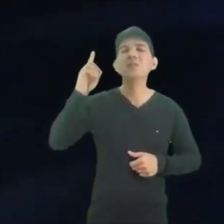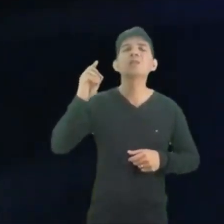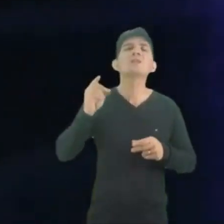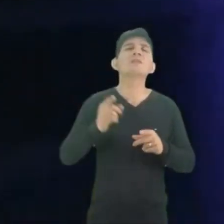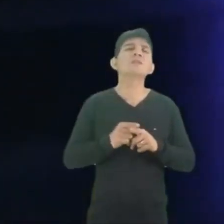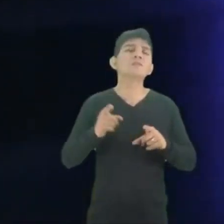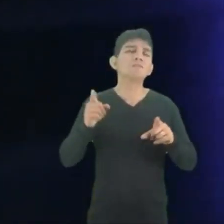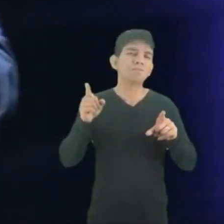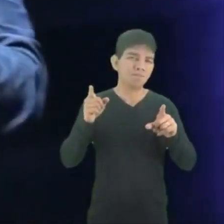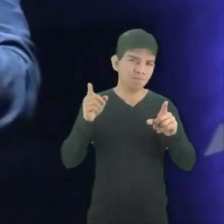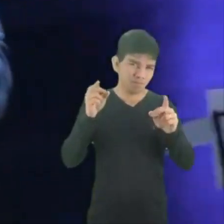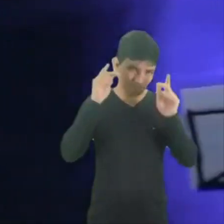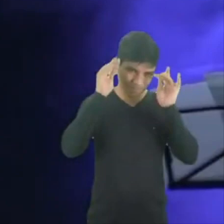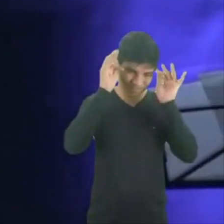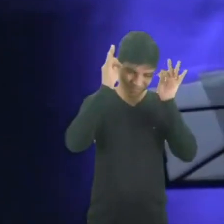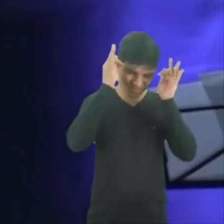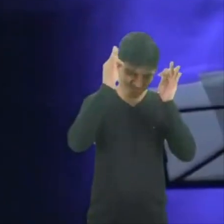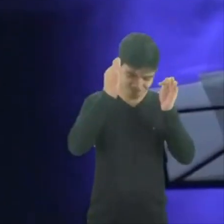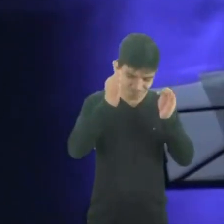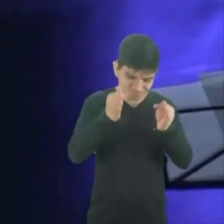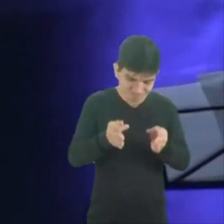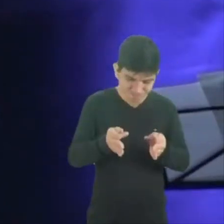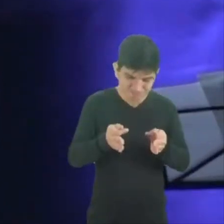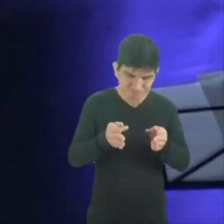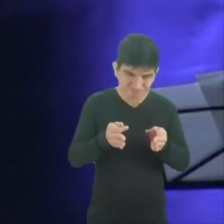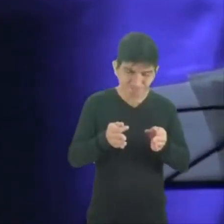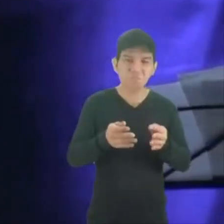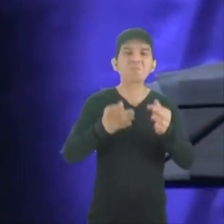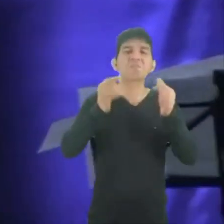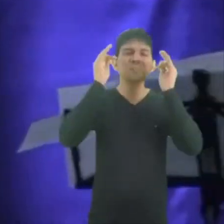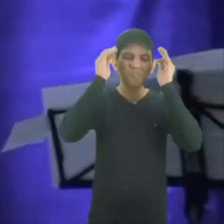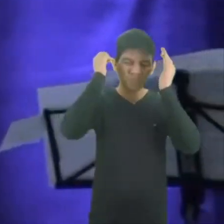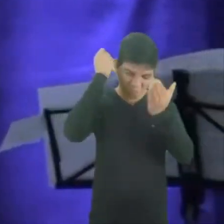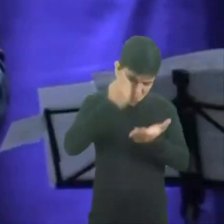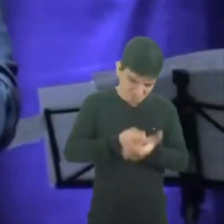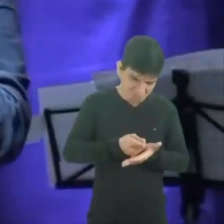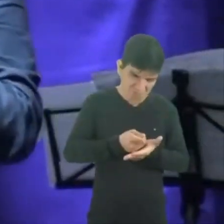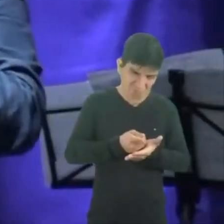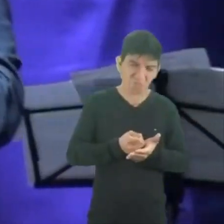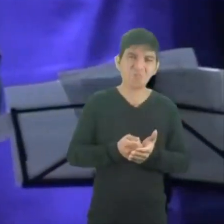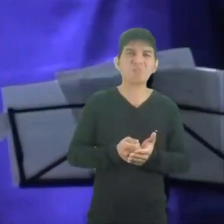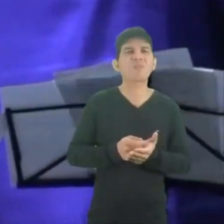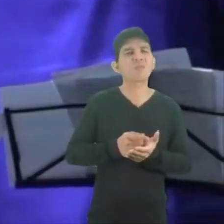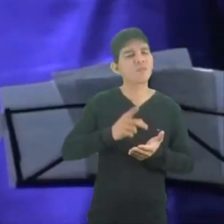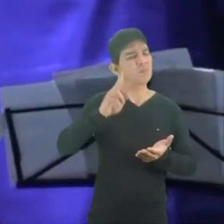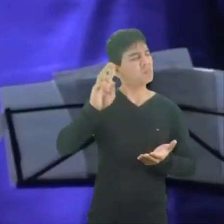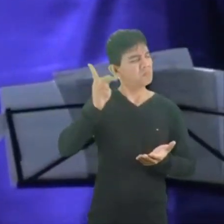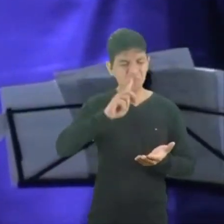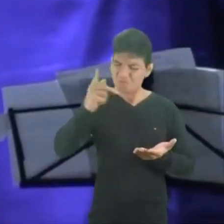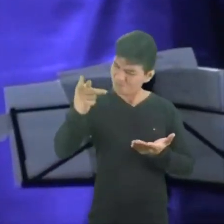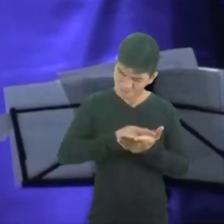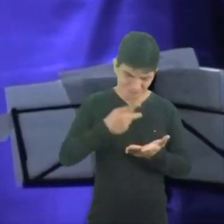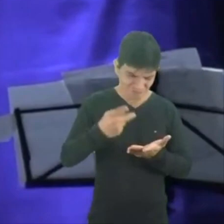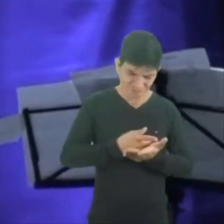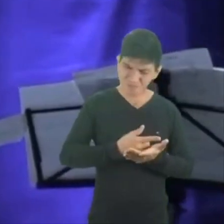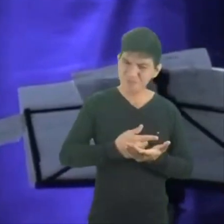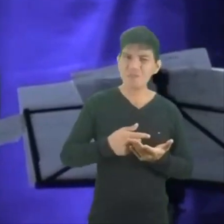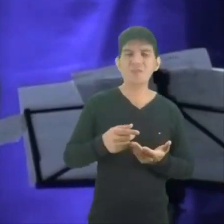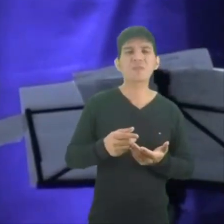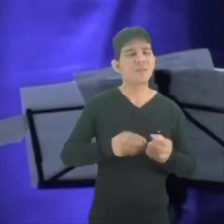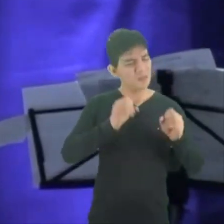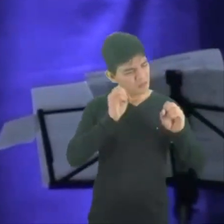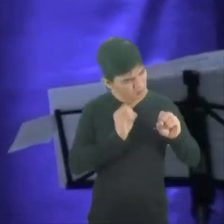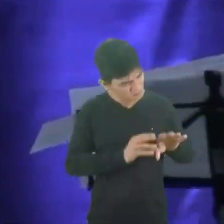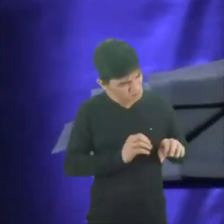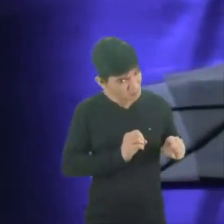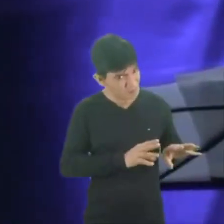sendo fiel, mesmo sendo ali íntegro, mesmo procurando agradar a Deus, ensinando,